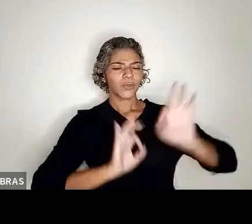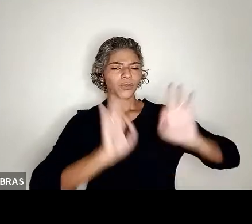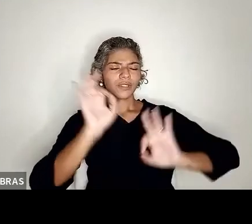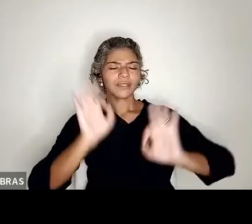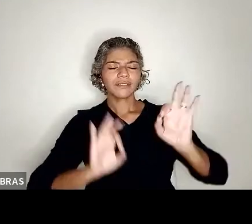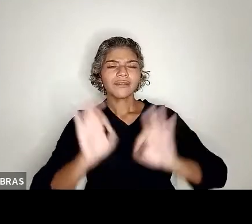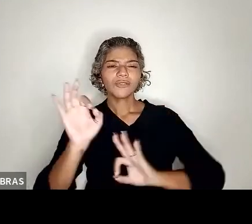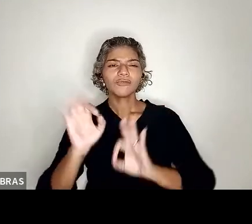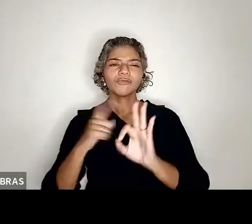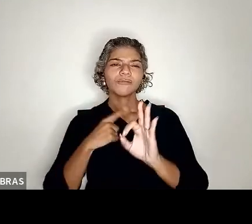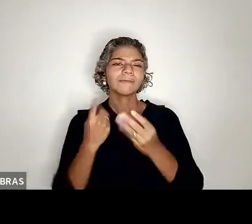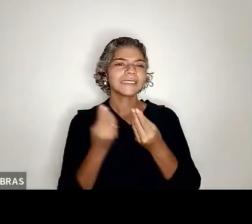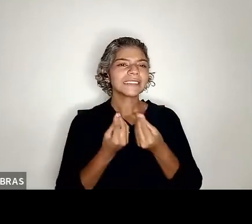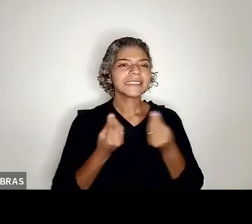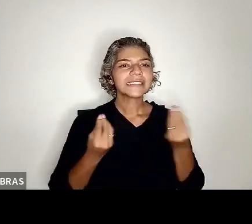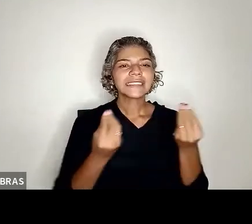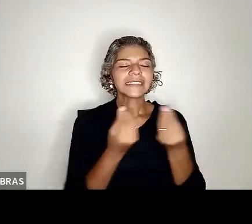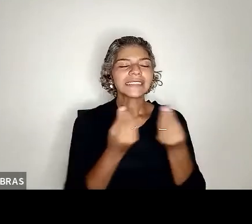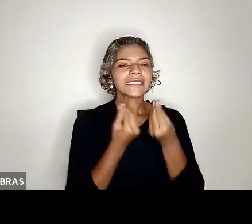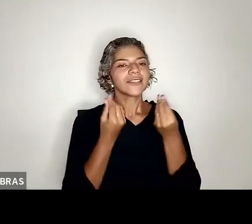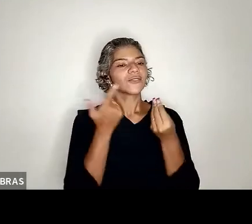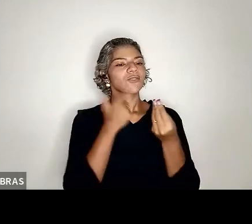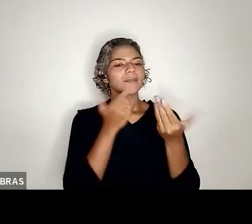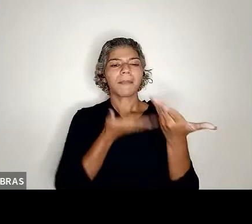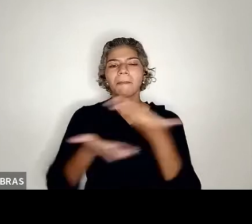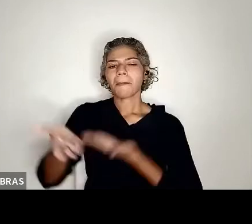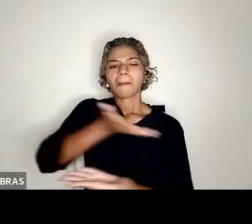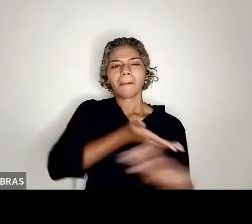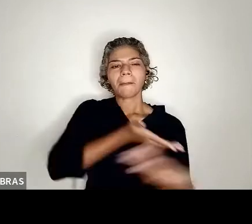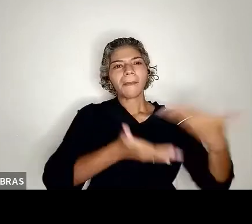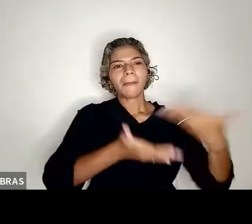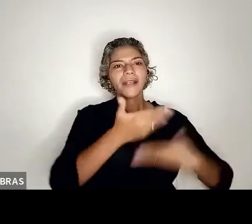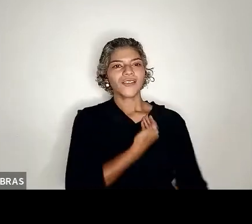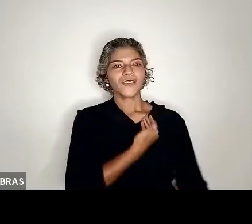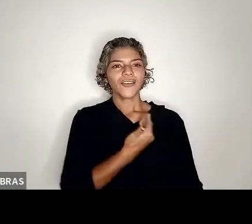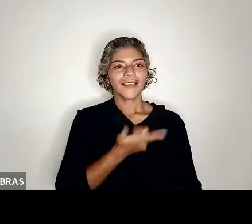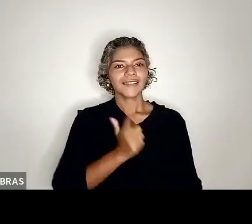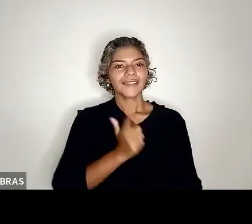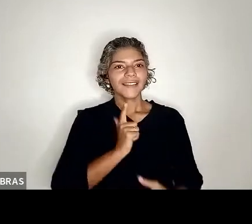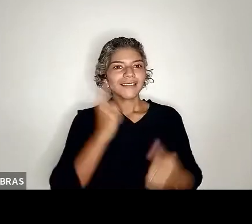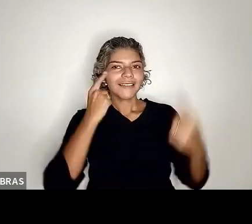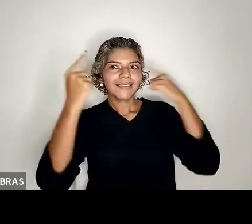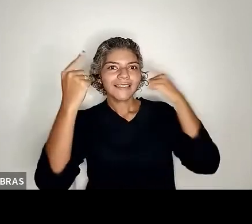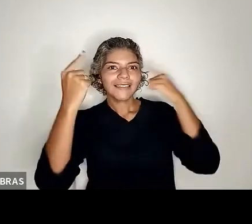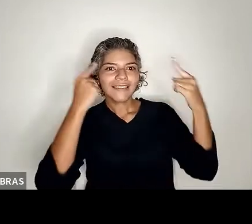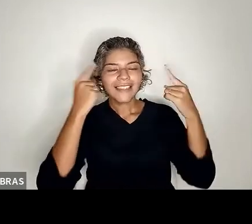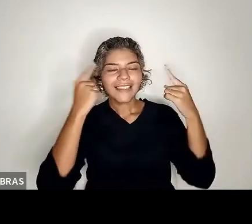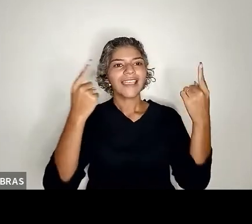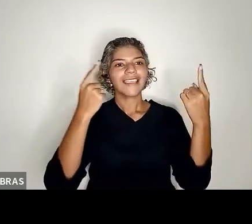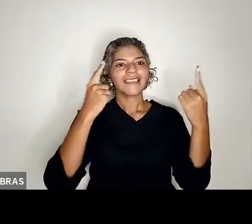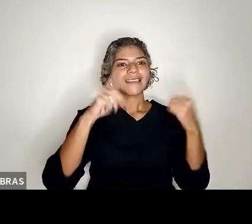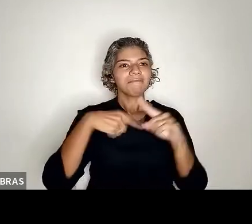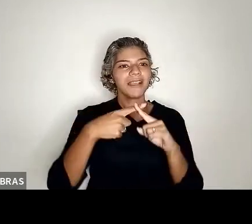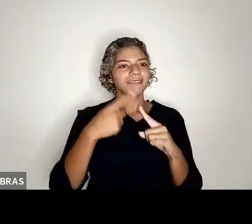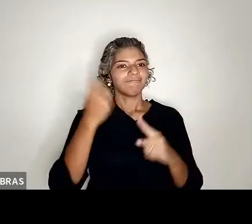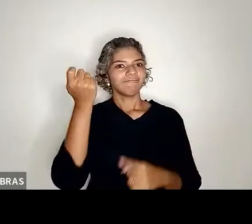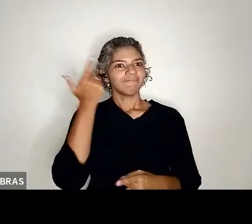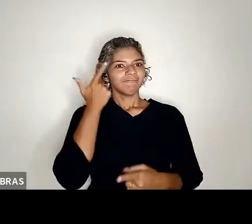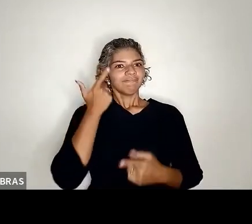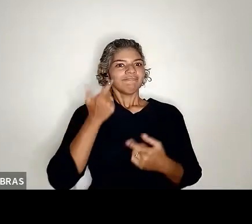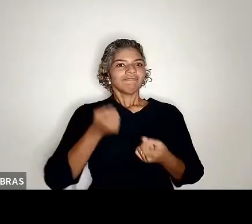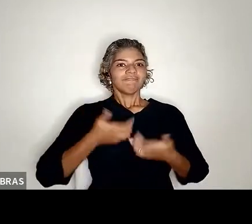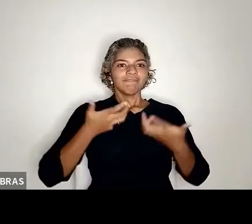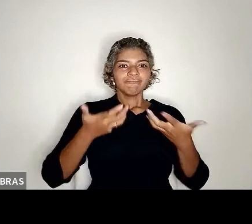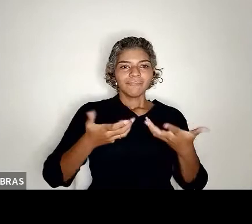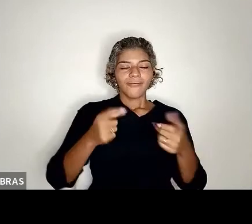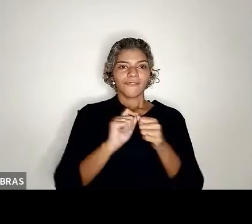várias colegas, tá, para trocar ideias, né, e ter inspiração, né, para esse momento aqui, mas também